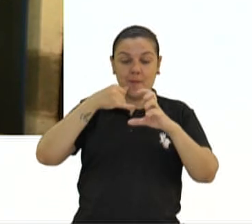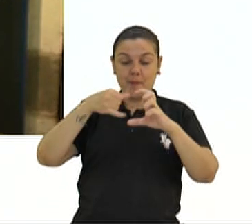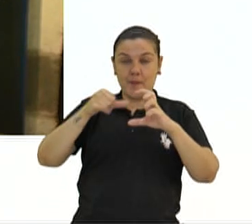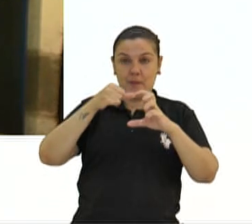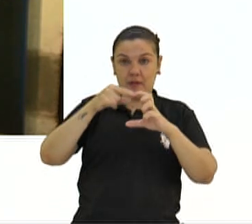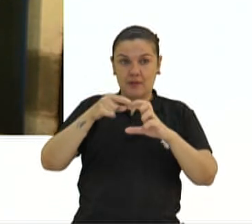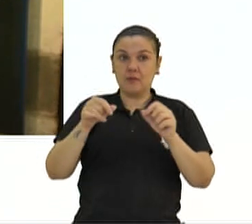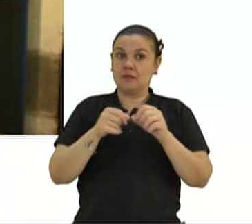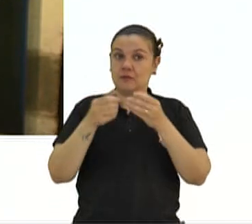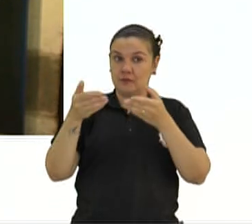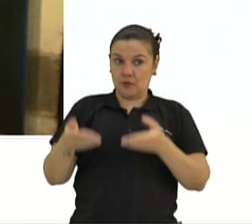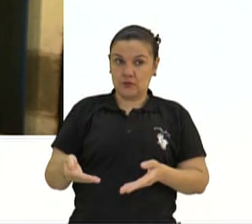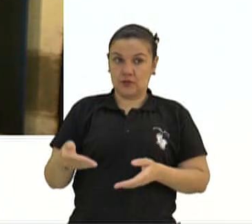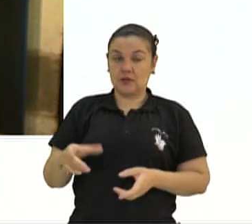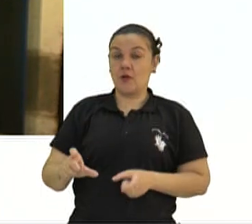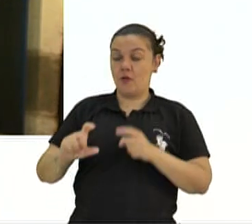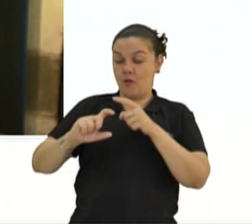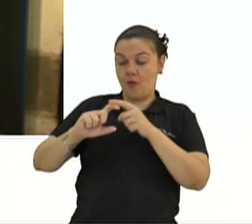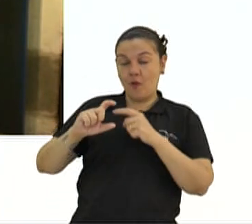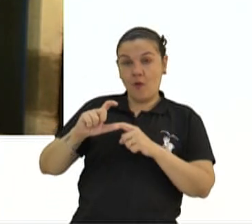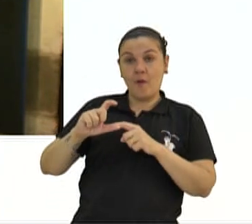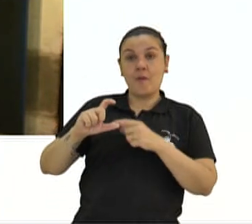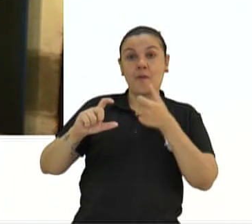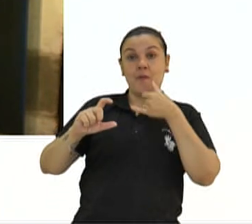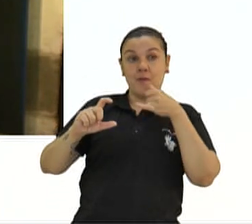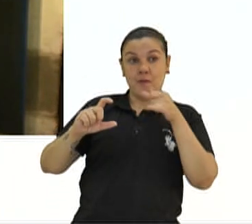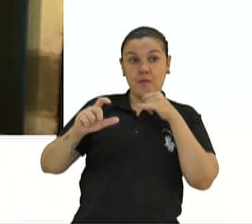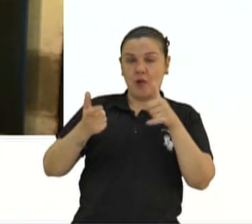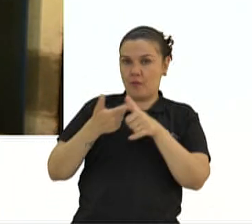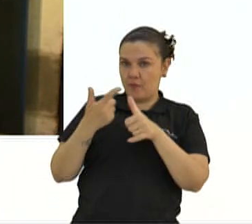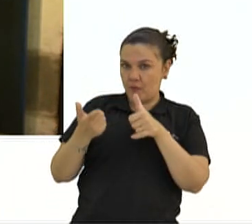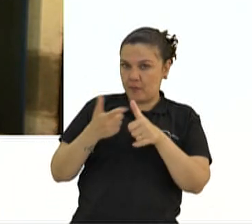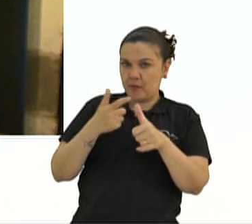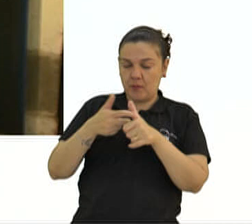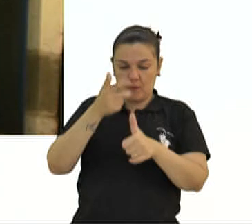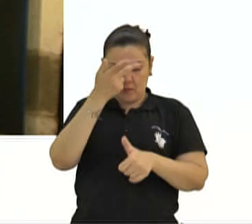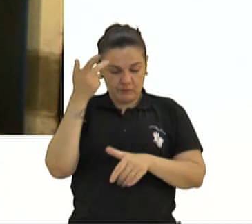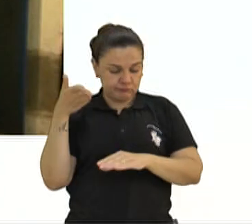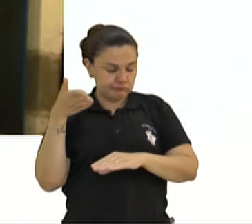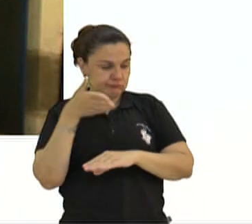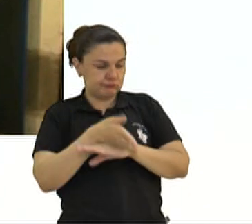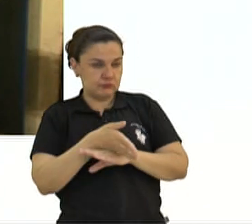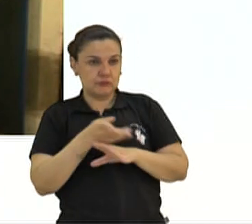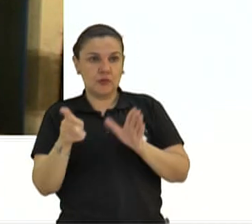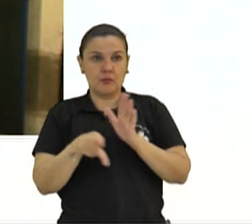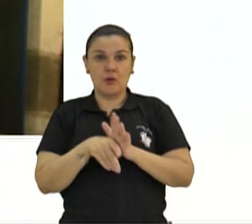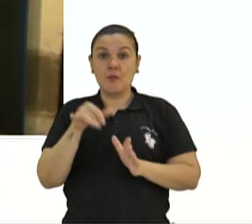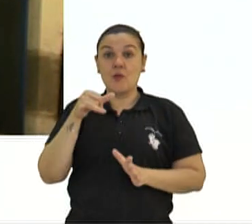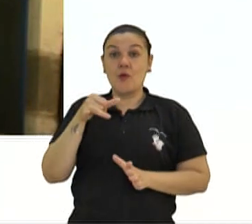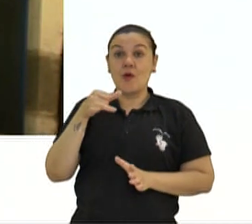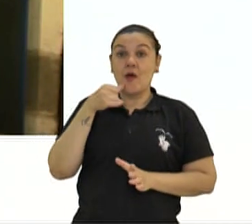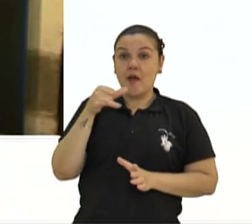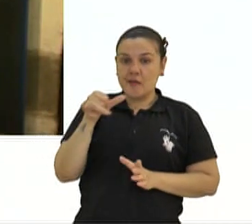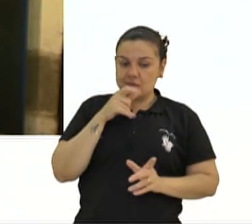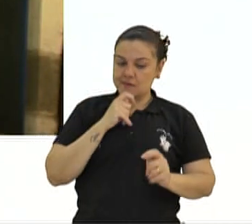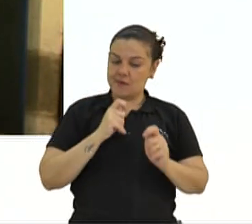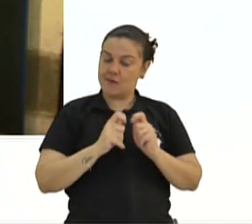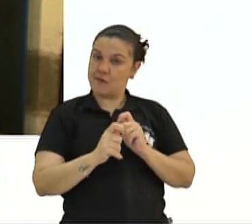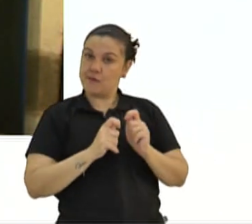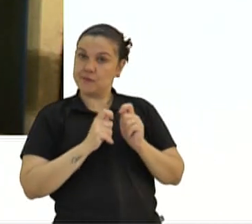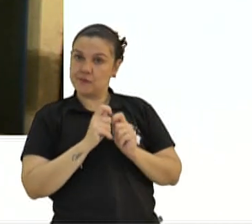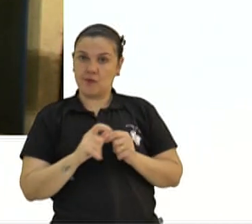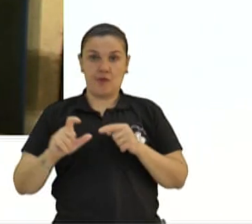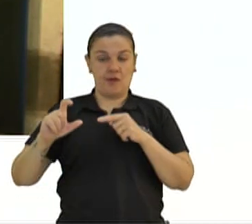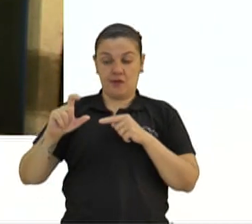tem que lembrar o seguinte, a pilha de volta foi o primeiro acesso que o ser humano teve à eletricidade controlada. Você sabia que foi